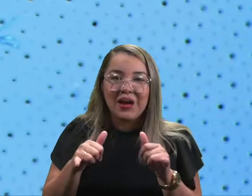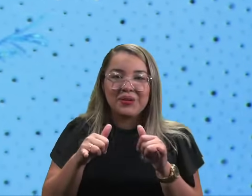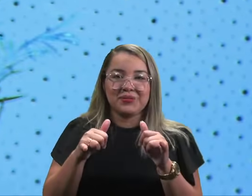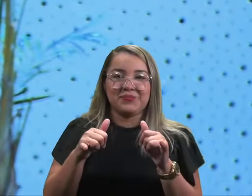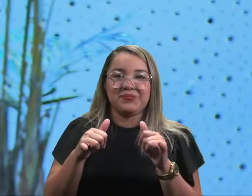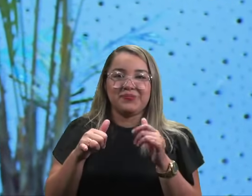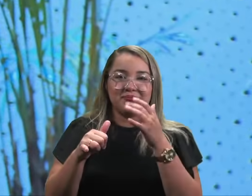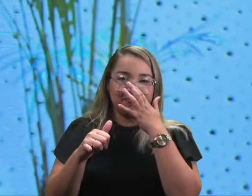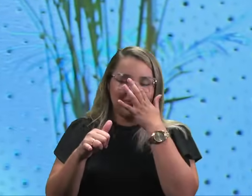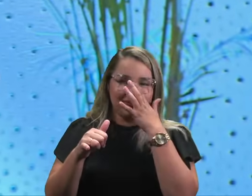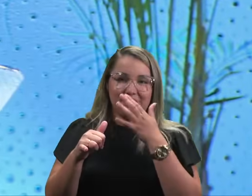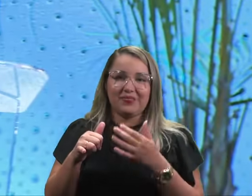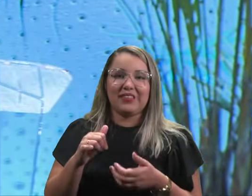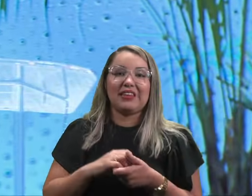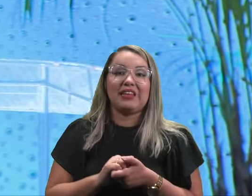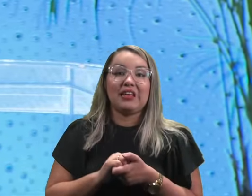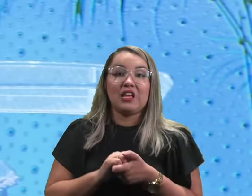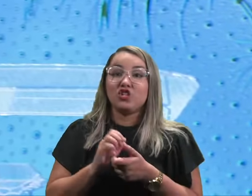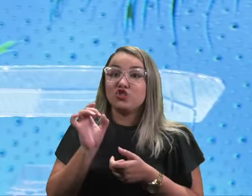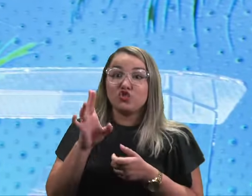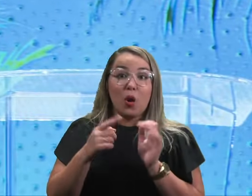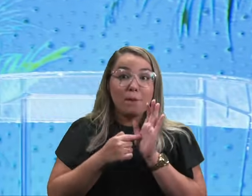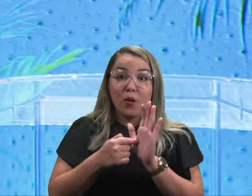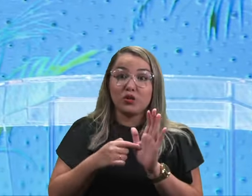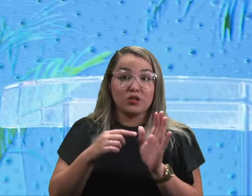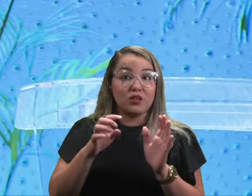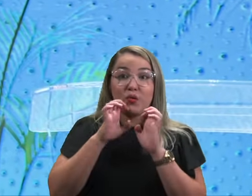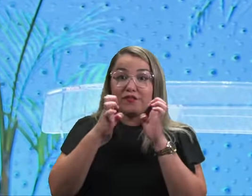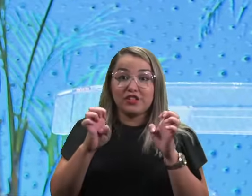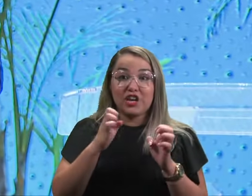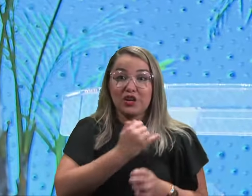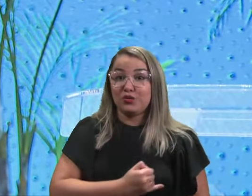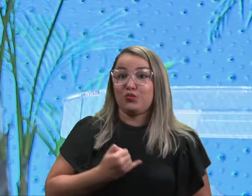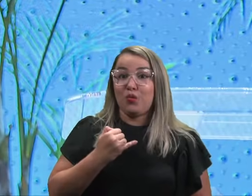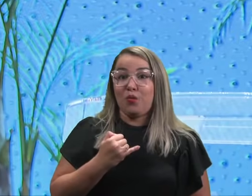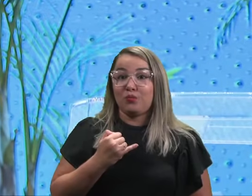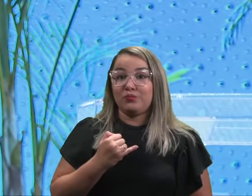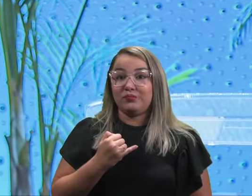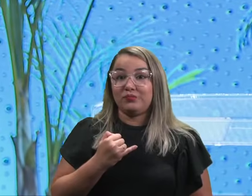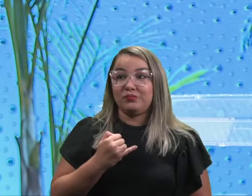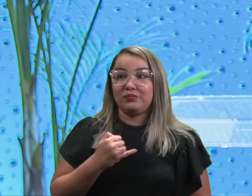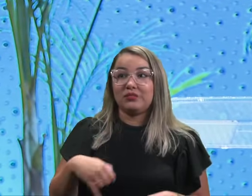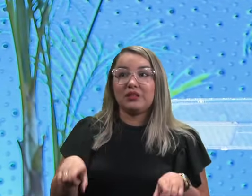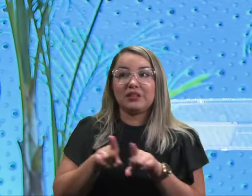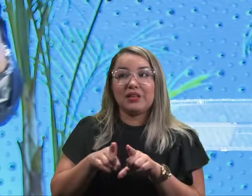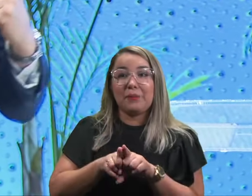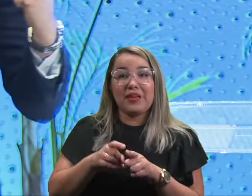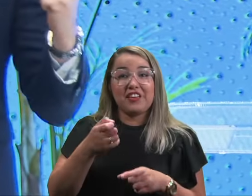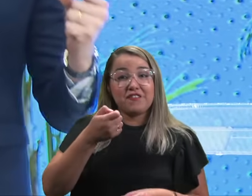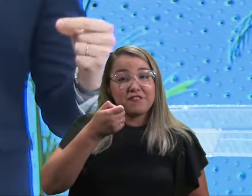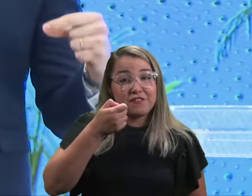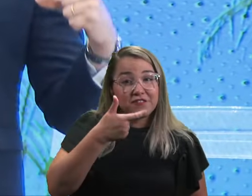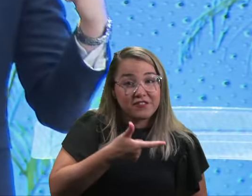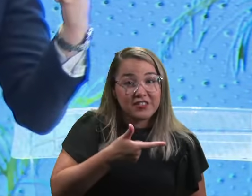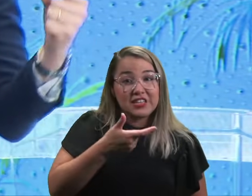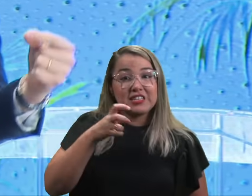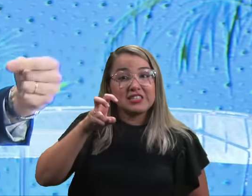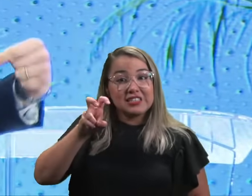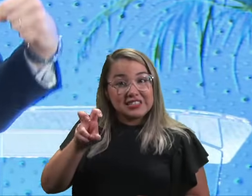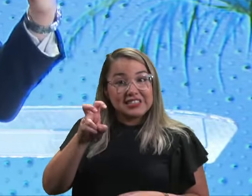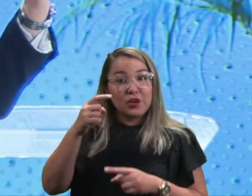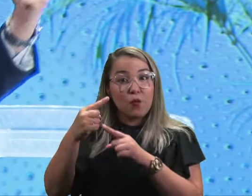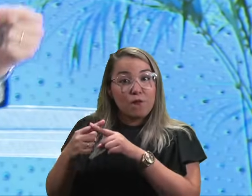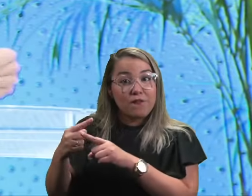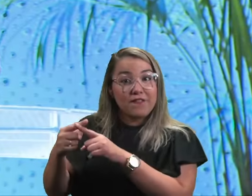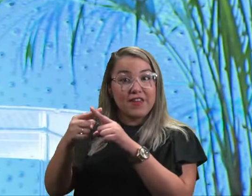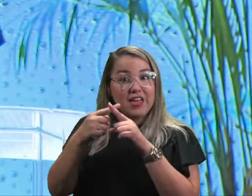Em verdade, vos digo. Só aparece no Evangelho de João. E aparece 25